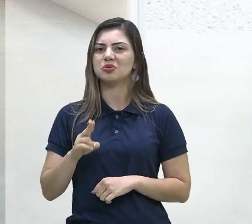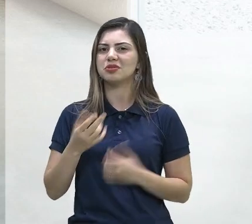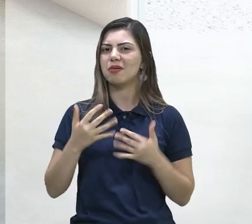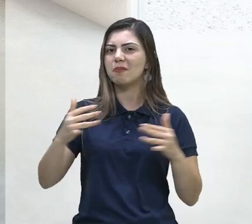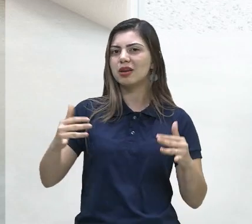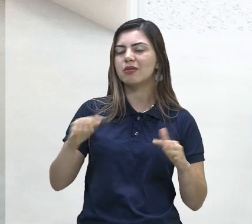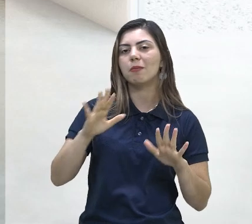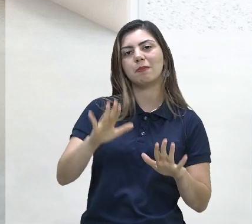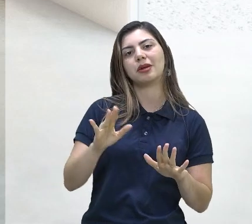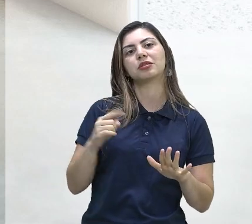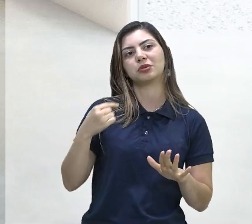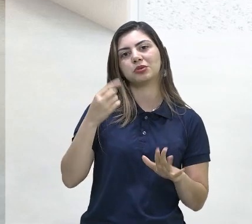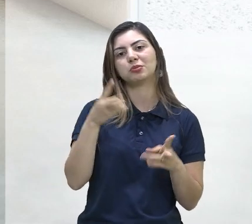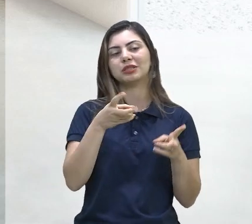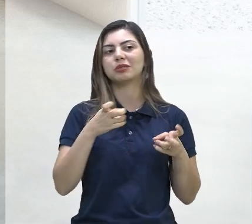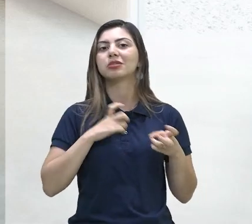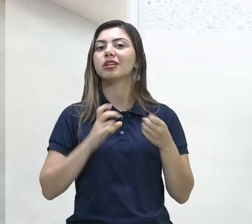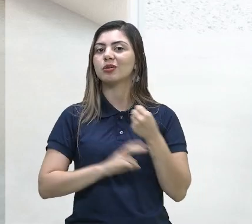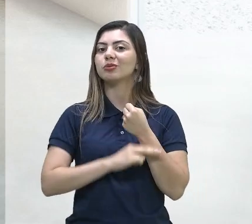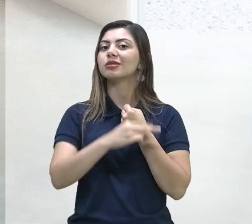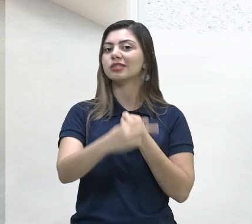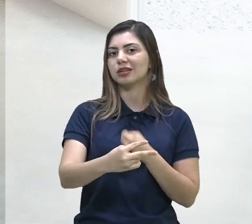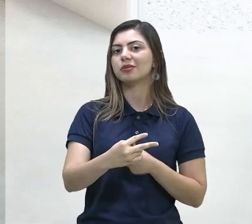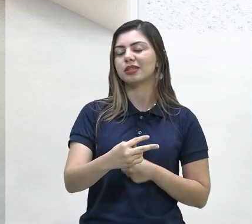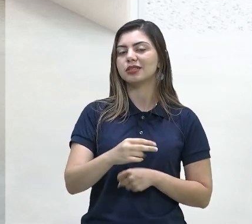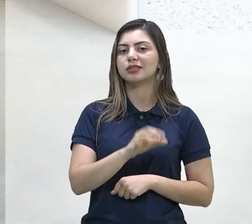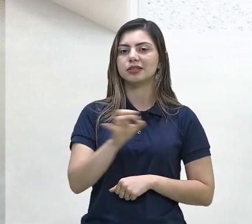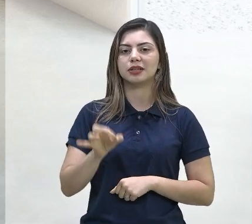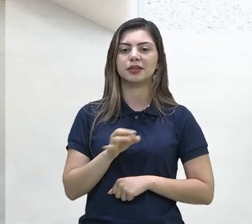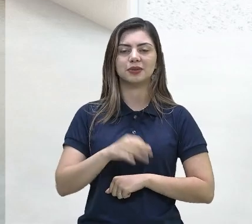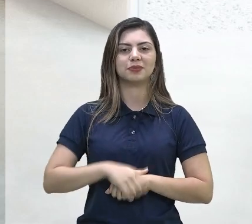a gente percebe o impacto que faz no